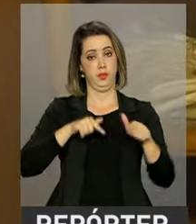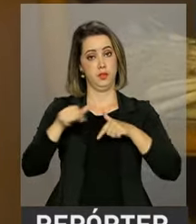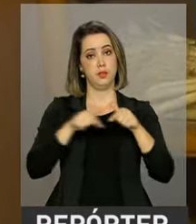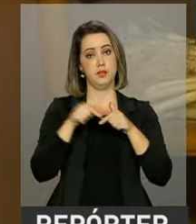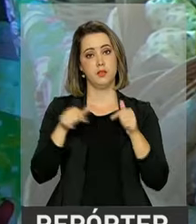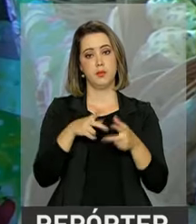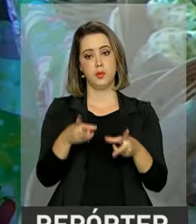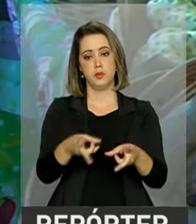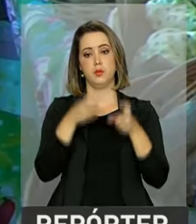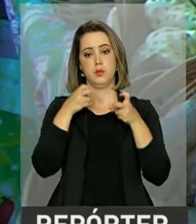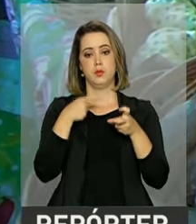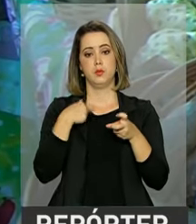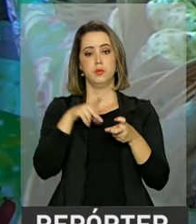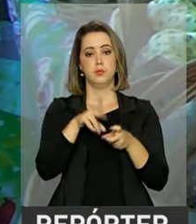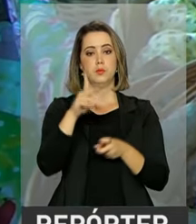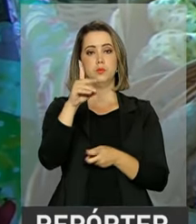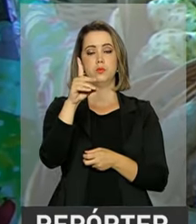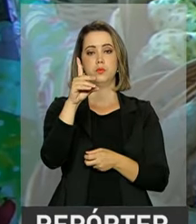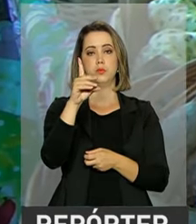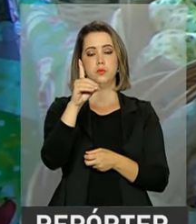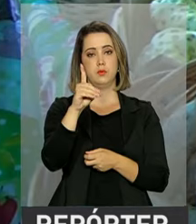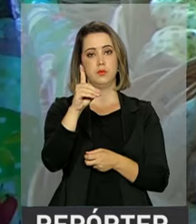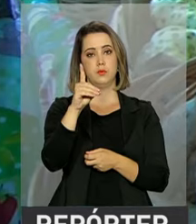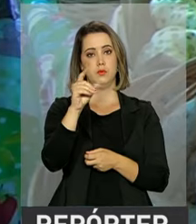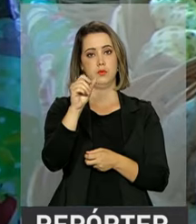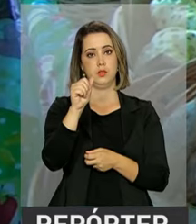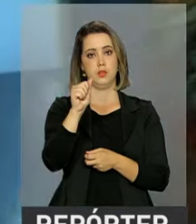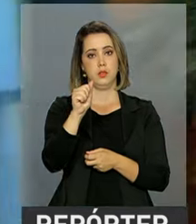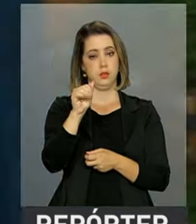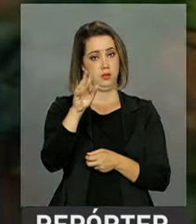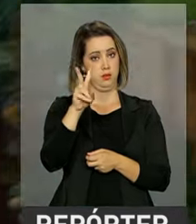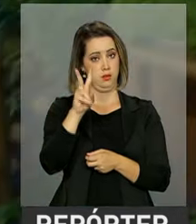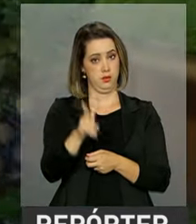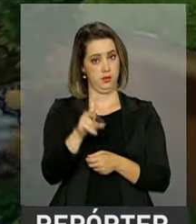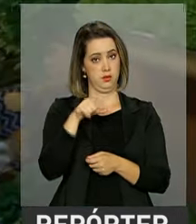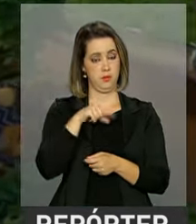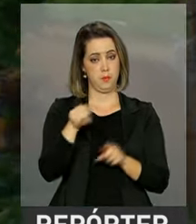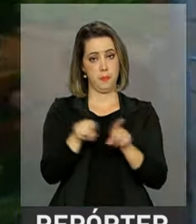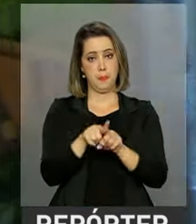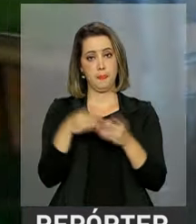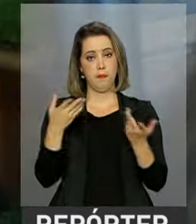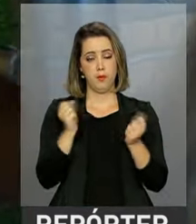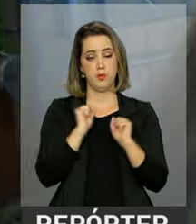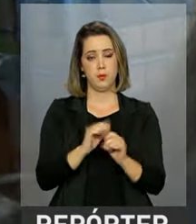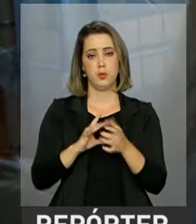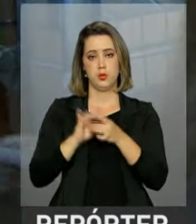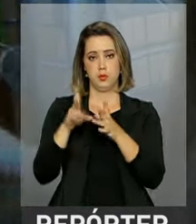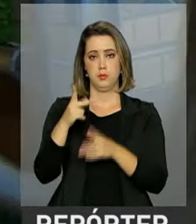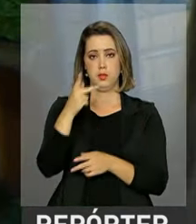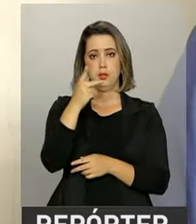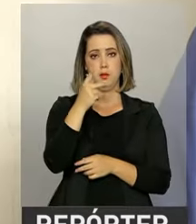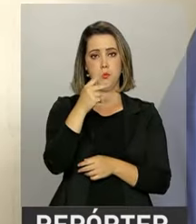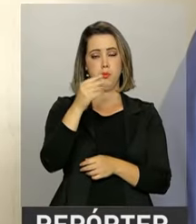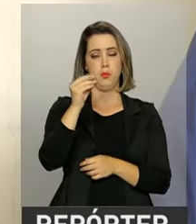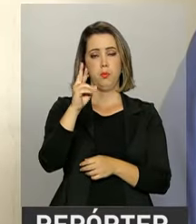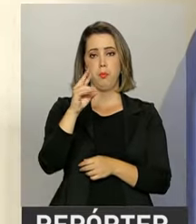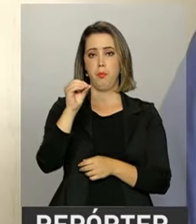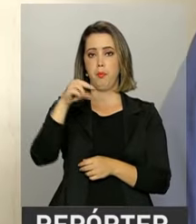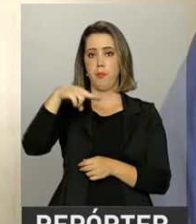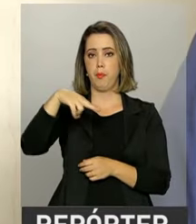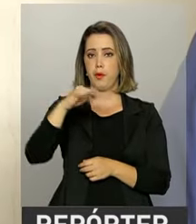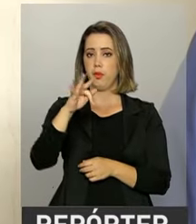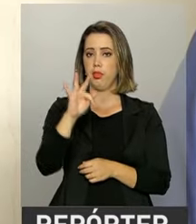é a identificação por meio do DAP, a Declaração de Aptidão ao PRONAF, o Programa Nacional de Agricultura Familiar. Ter a